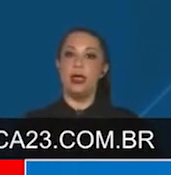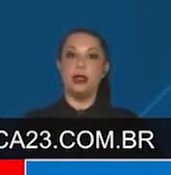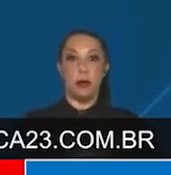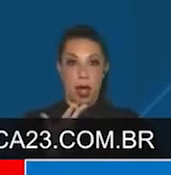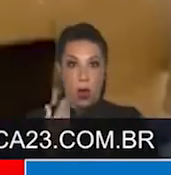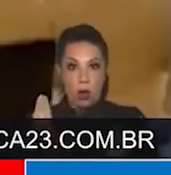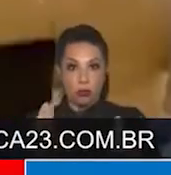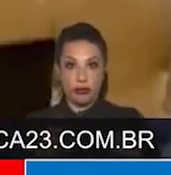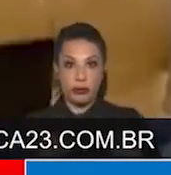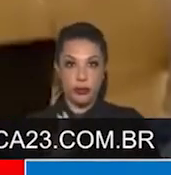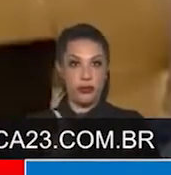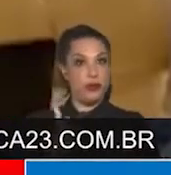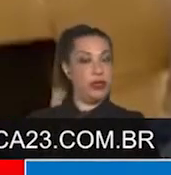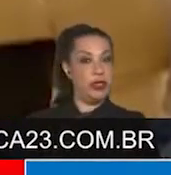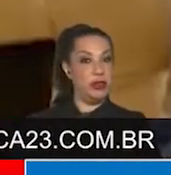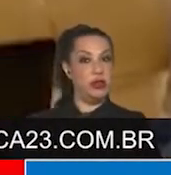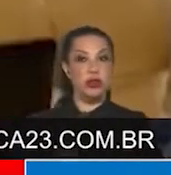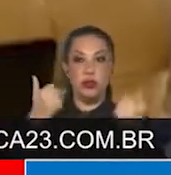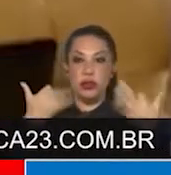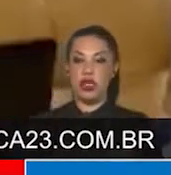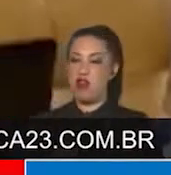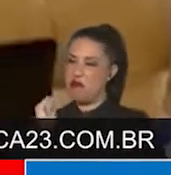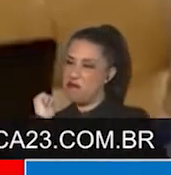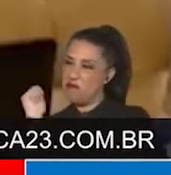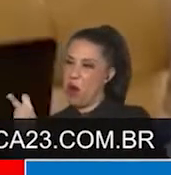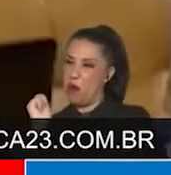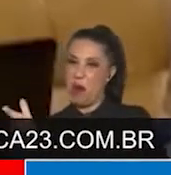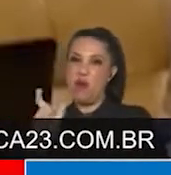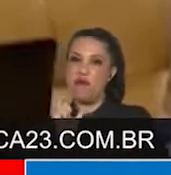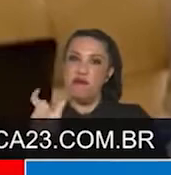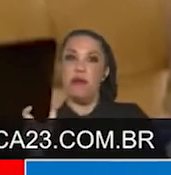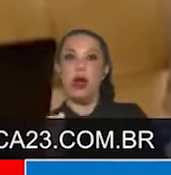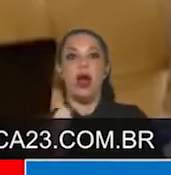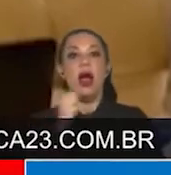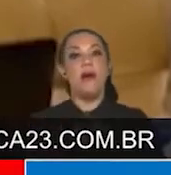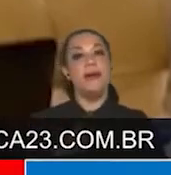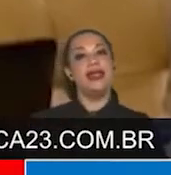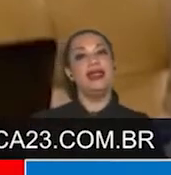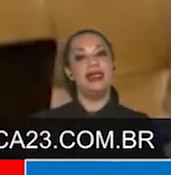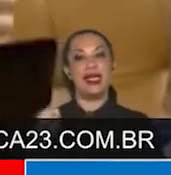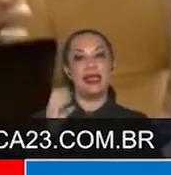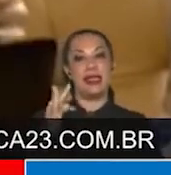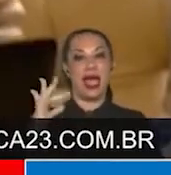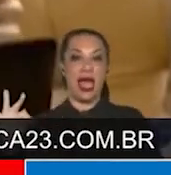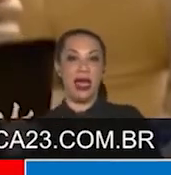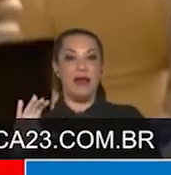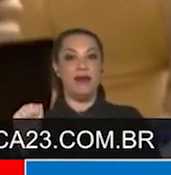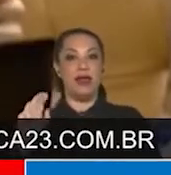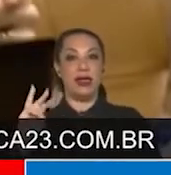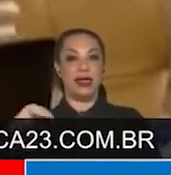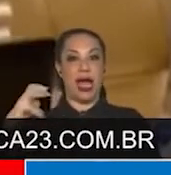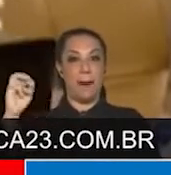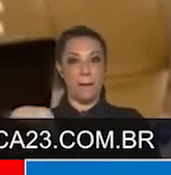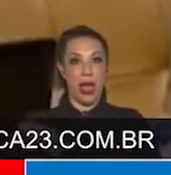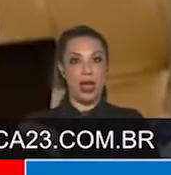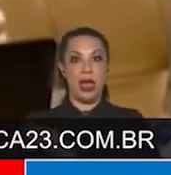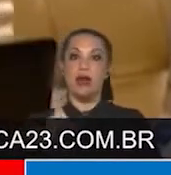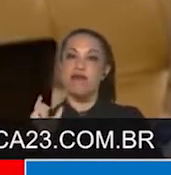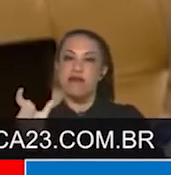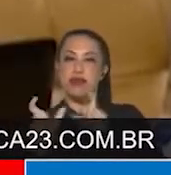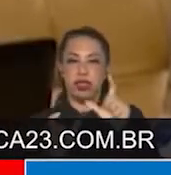por Roberto Jefferson em que ele ofende verbalmente a ministra do STF Carmem Lúcia